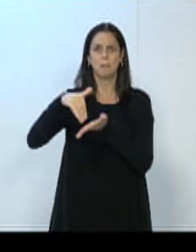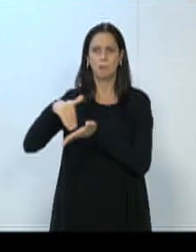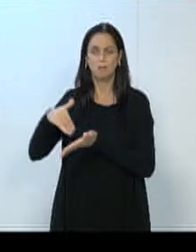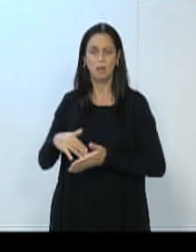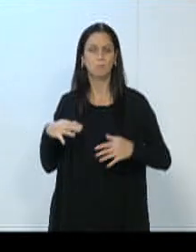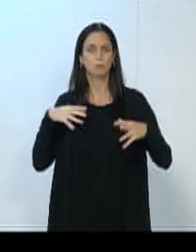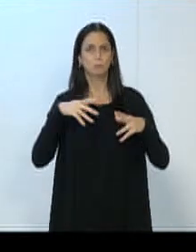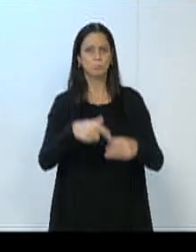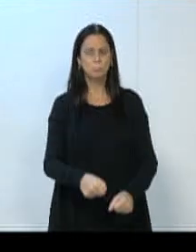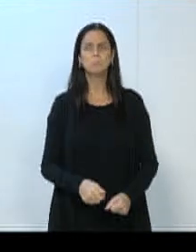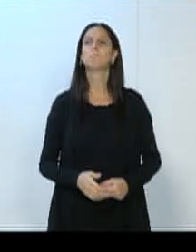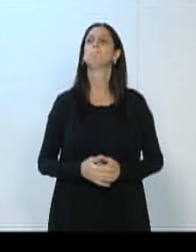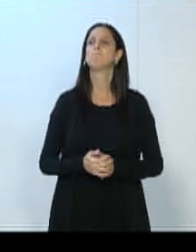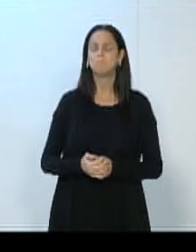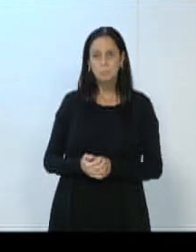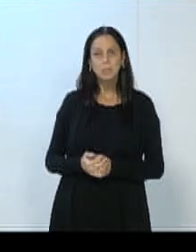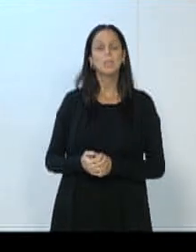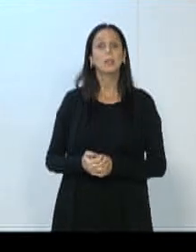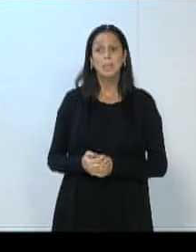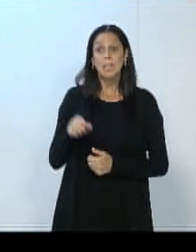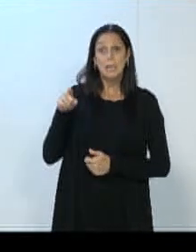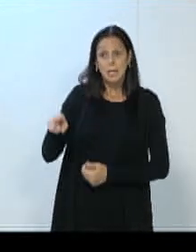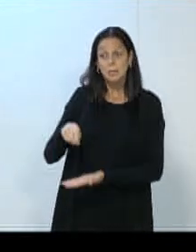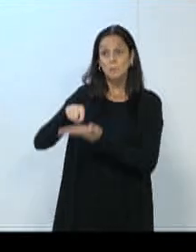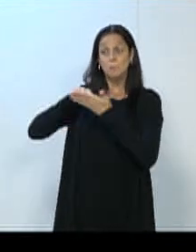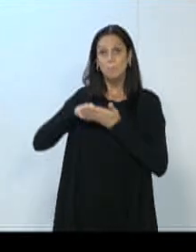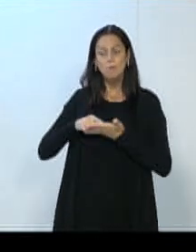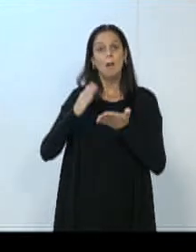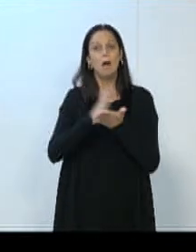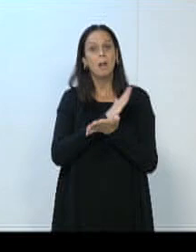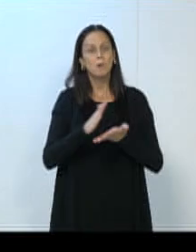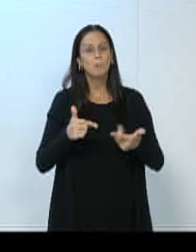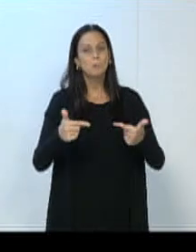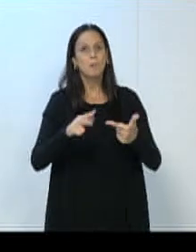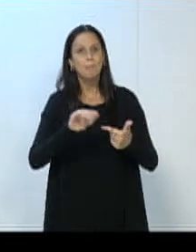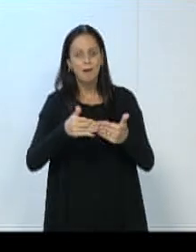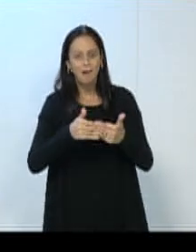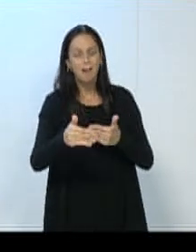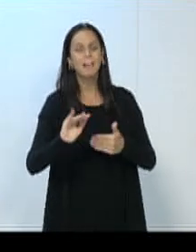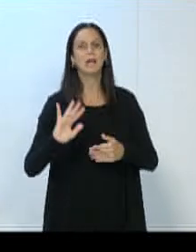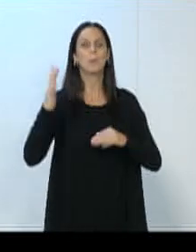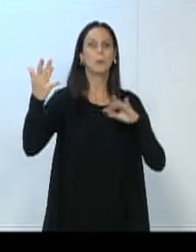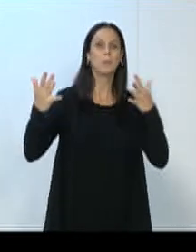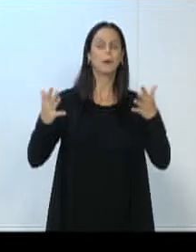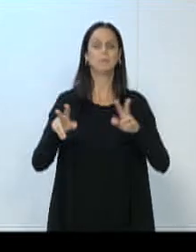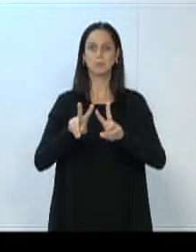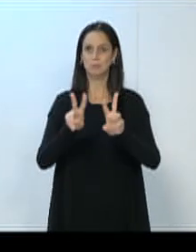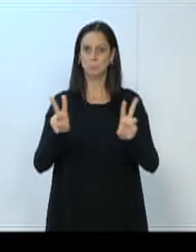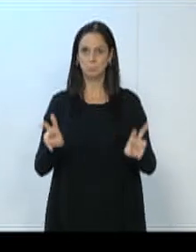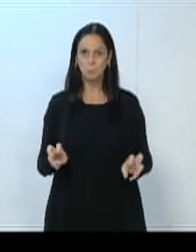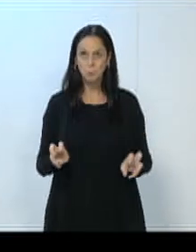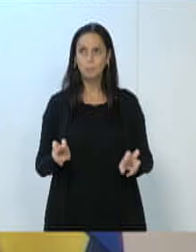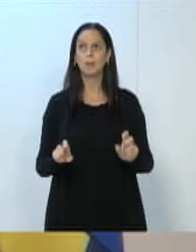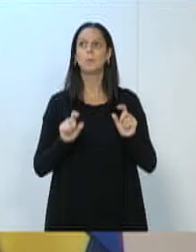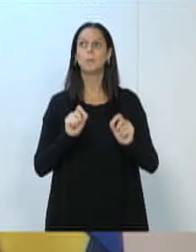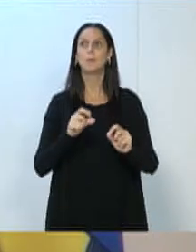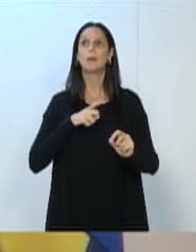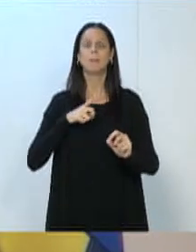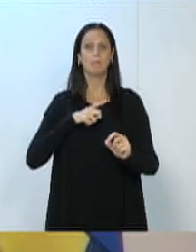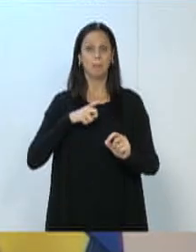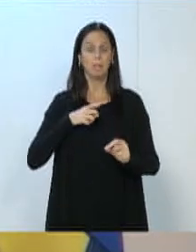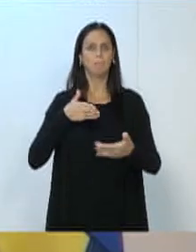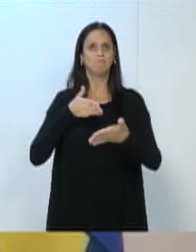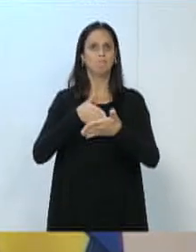lá e realmente foi apresentado para nós algumas ações que irão acontecer bom então a contenção e